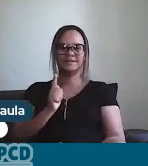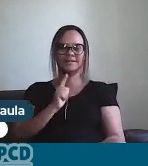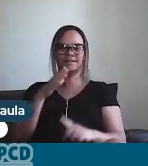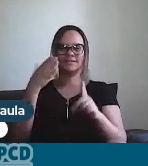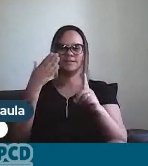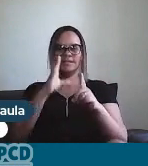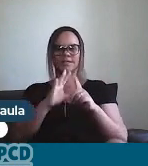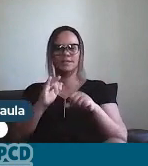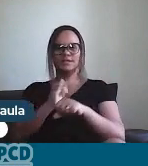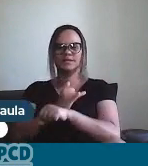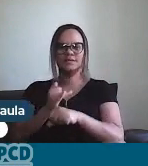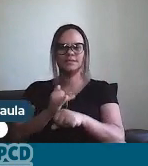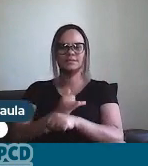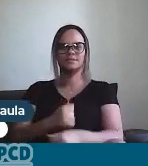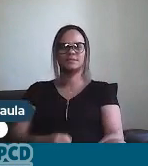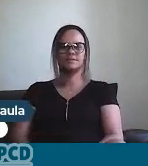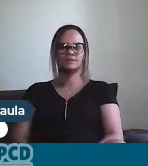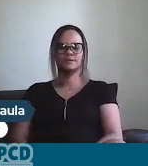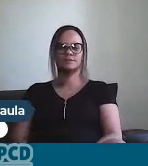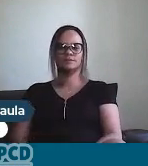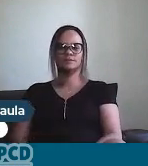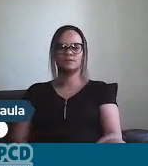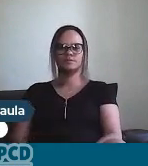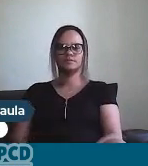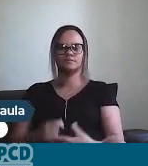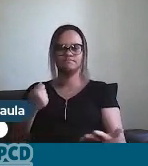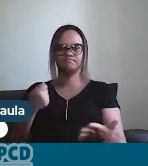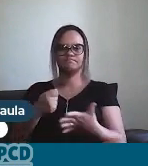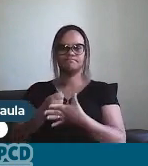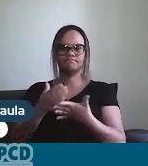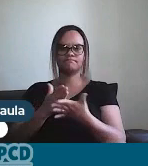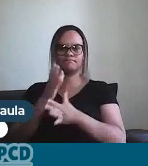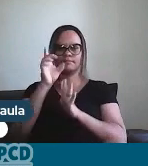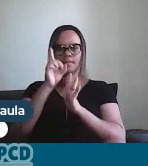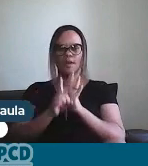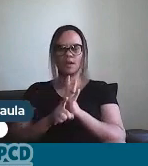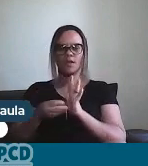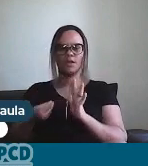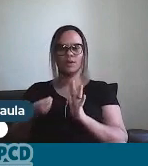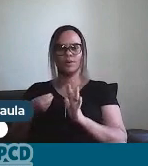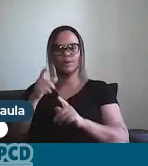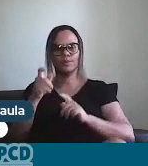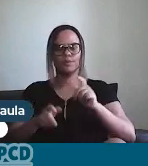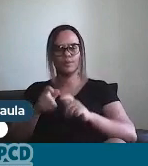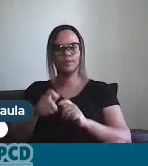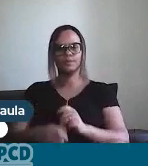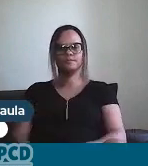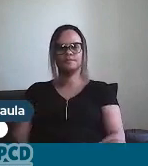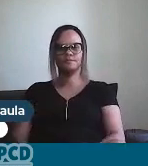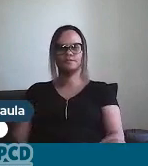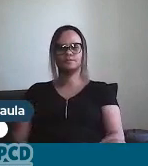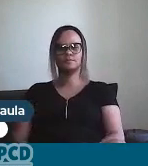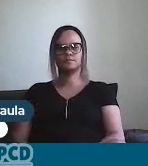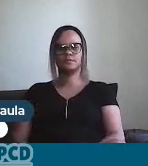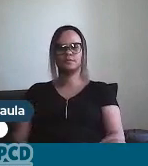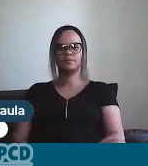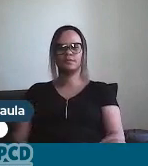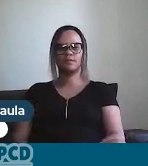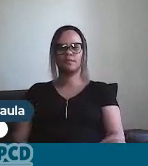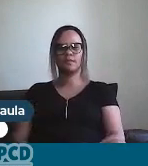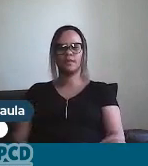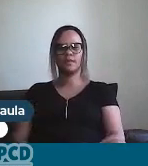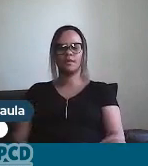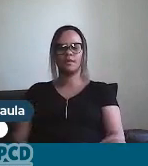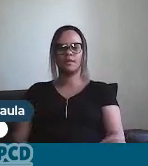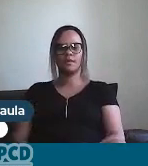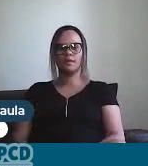implementação de um instrumento que vai definir, né, acesso a direitos, às vidas das pessoas. Então, não é uma coisa que a gente sai aplicando